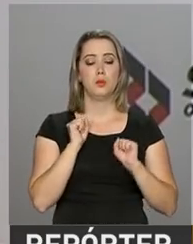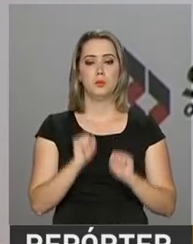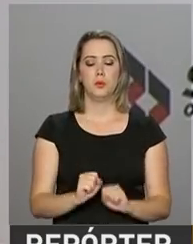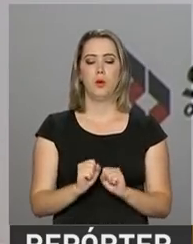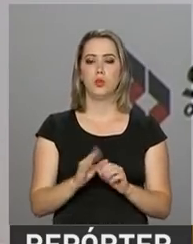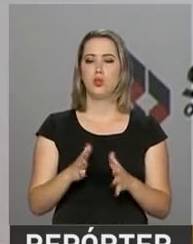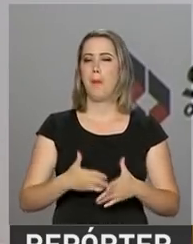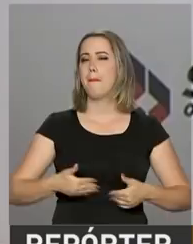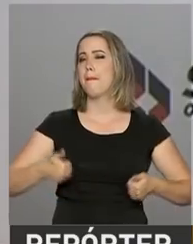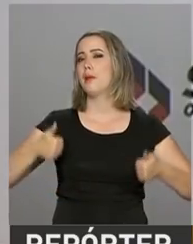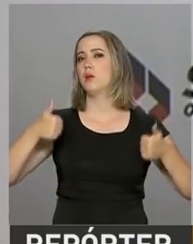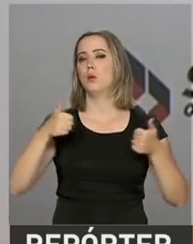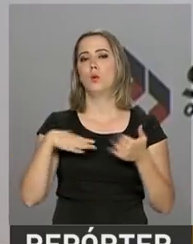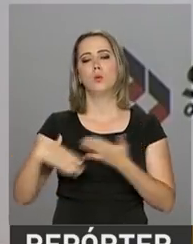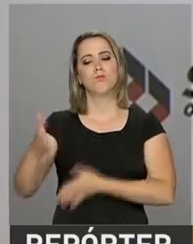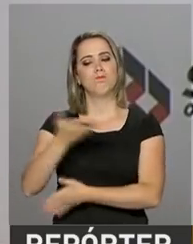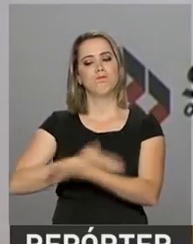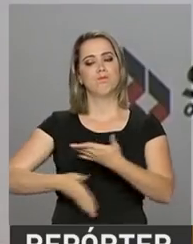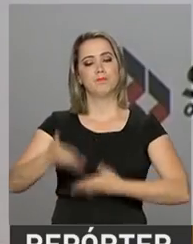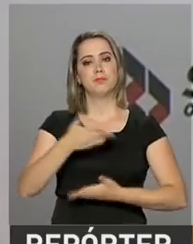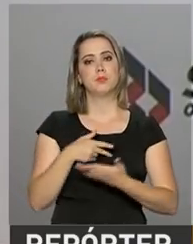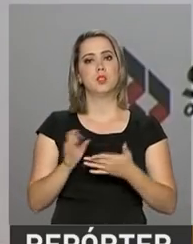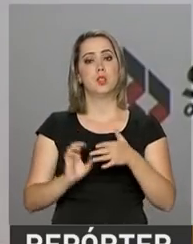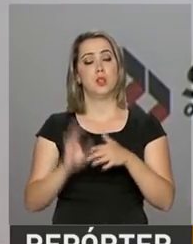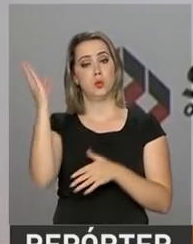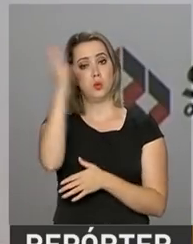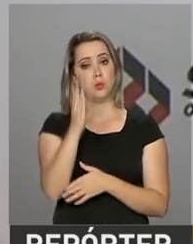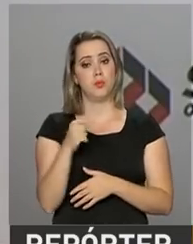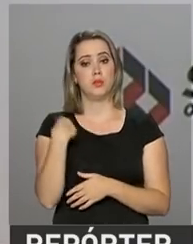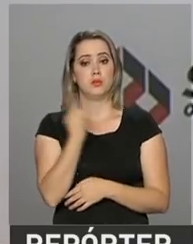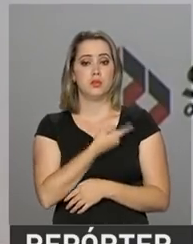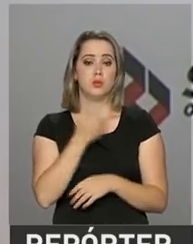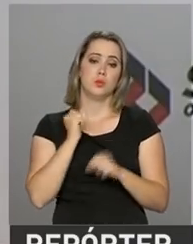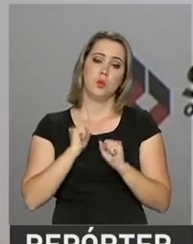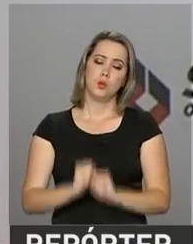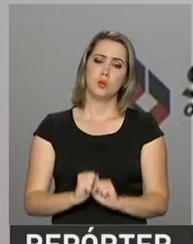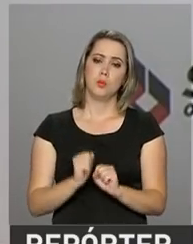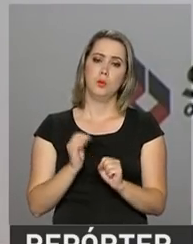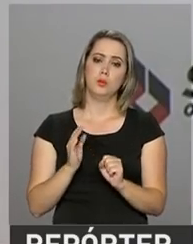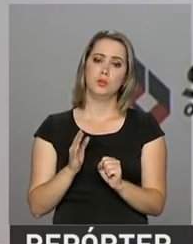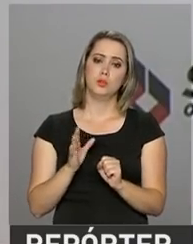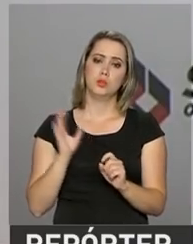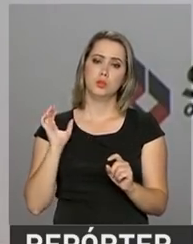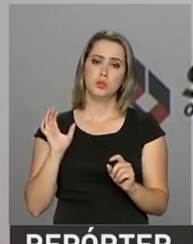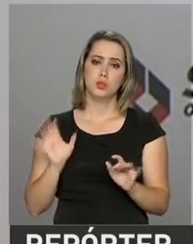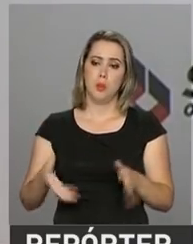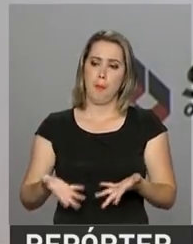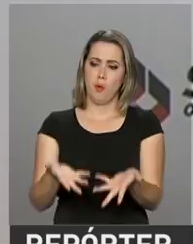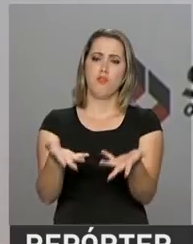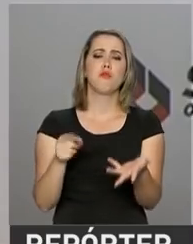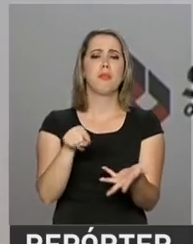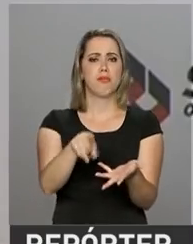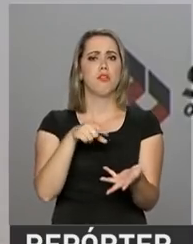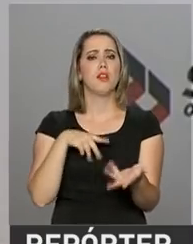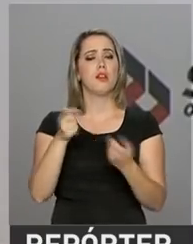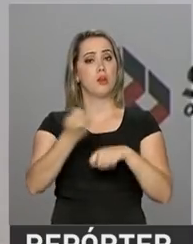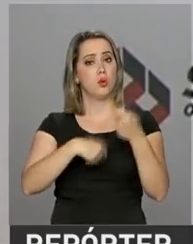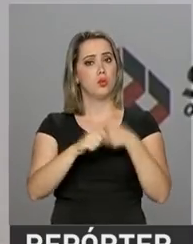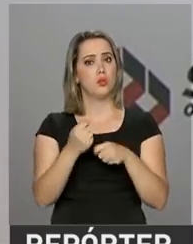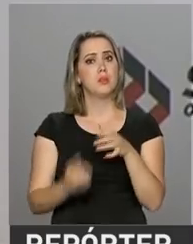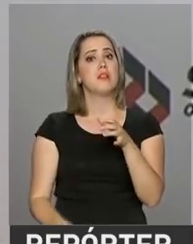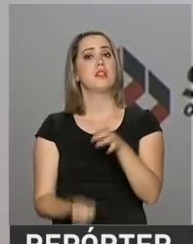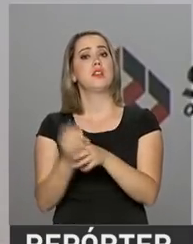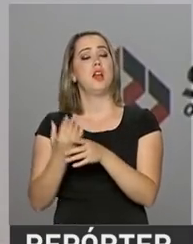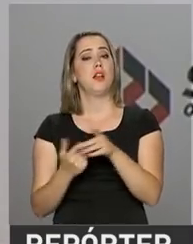como diz em seu ambiente de negócios no brasil para que a gente possa movimentar a economia e movimentar a economia gerar empregos